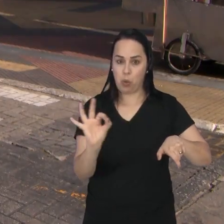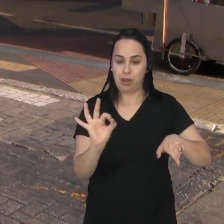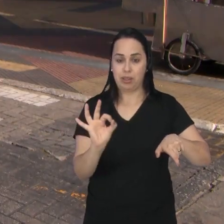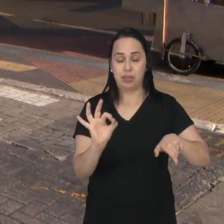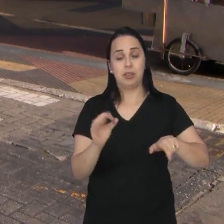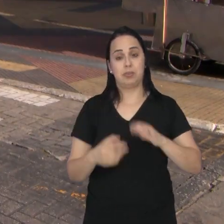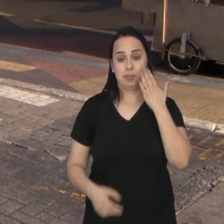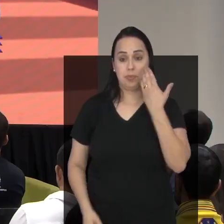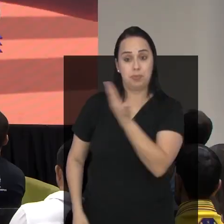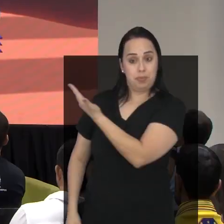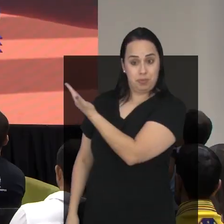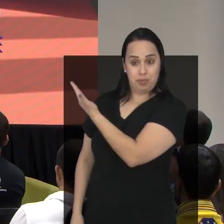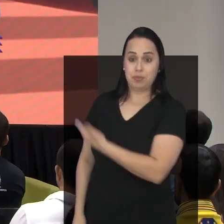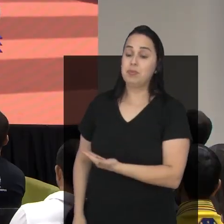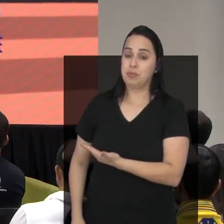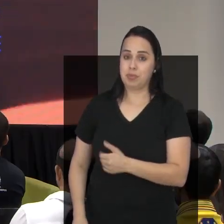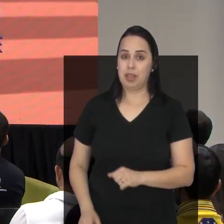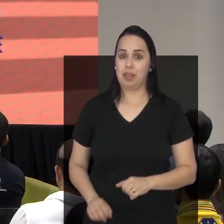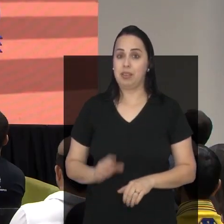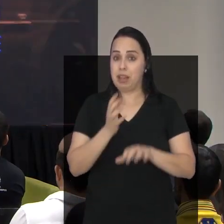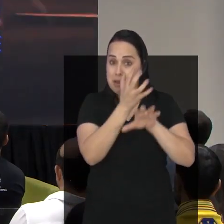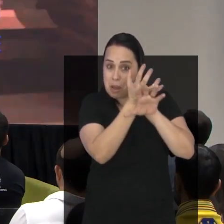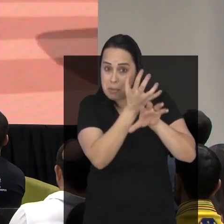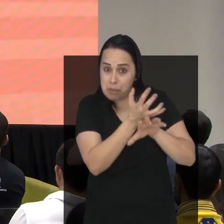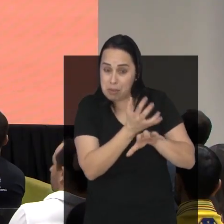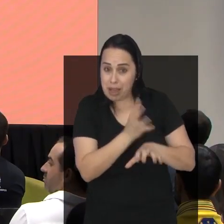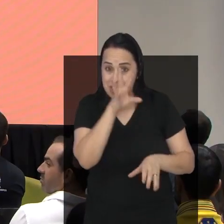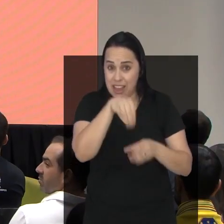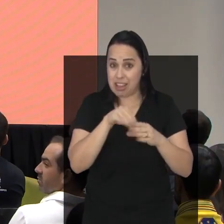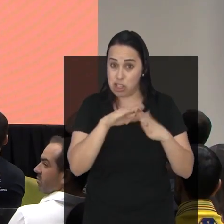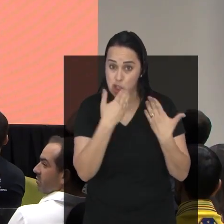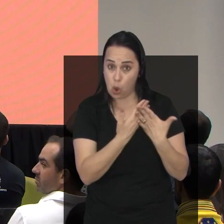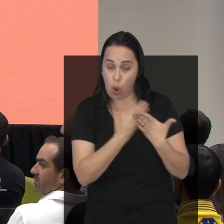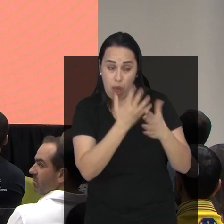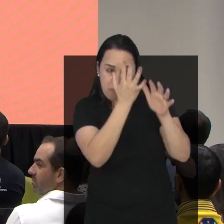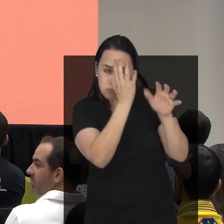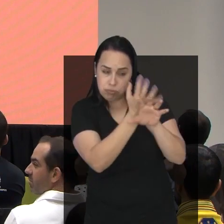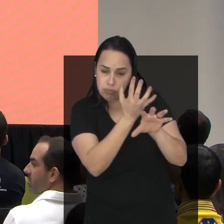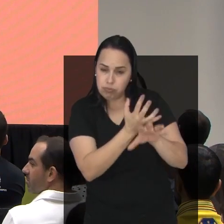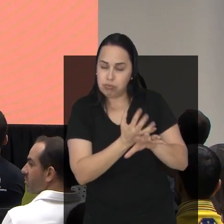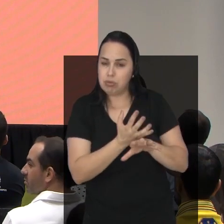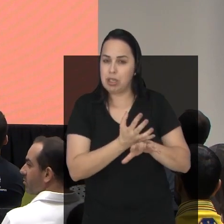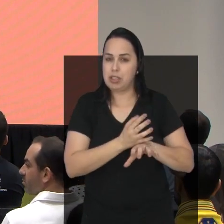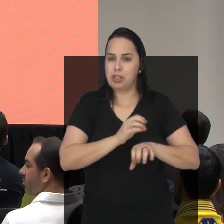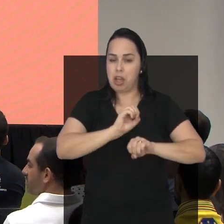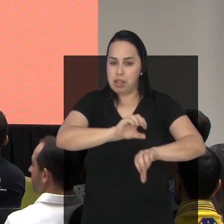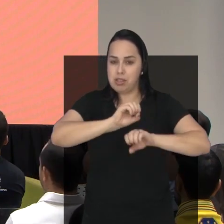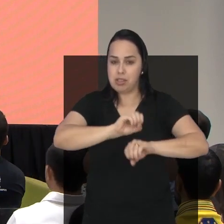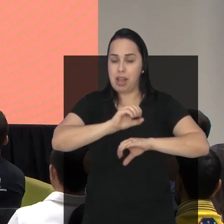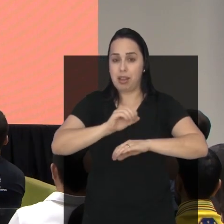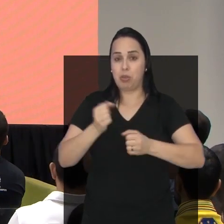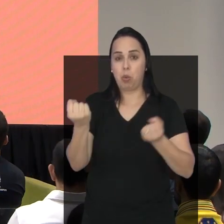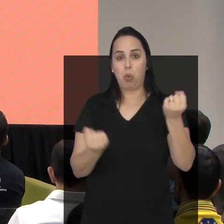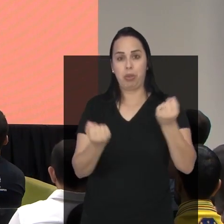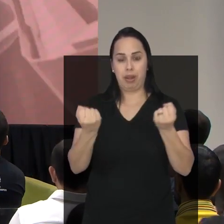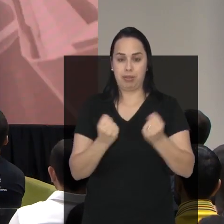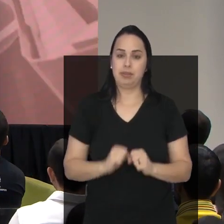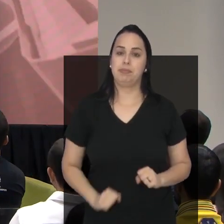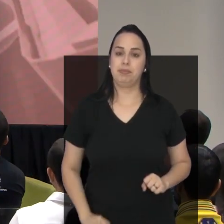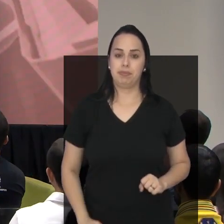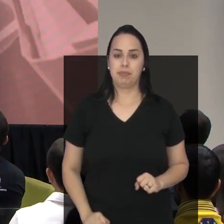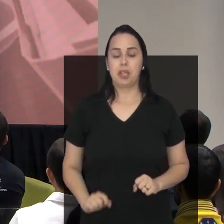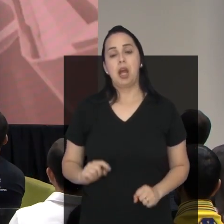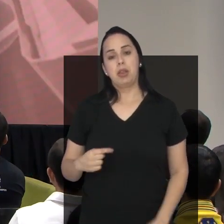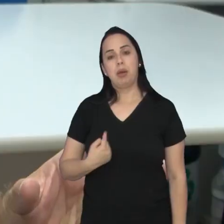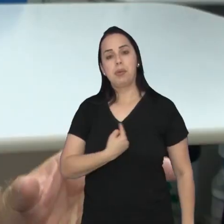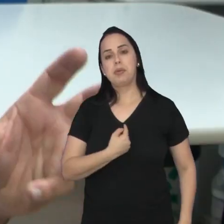sem semáforos, e o Educa, que inclui na grade curricular de algumas escolas municipais a disciplina de educação para